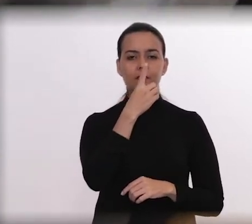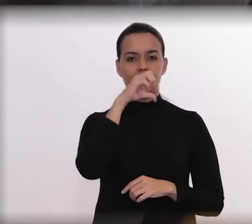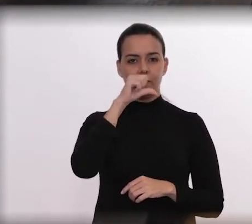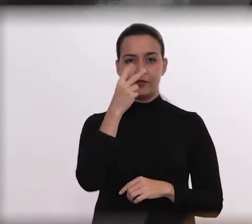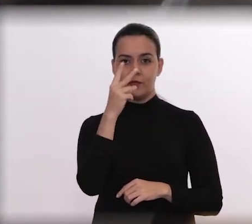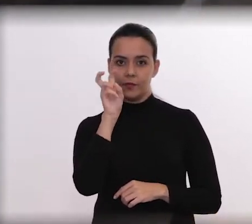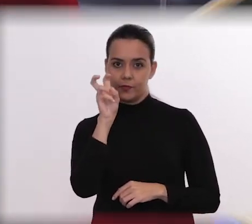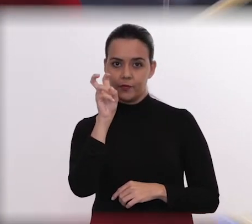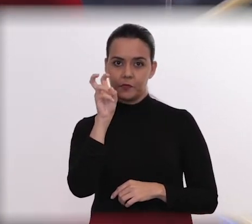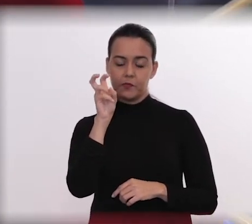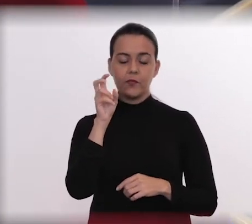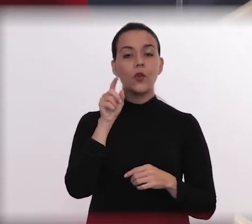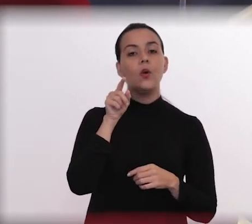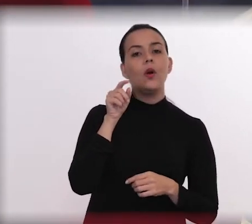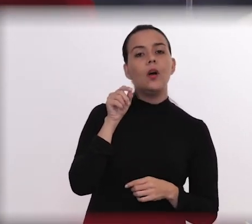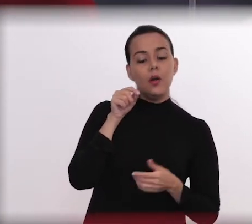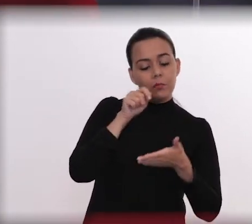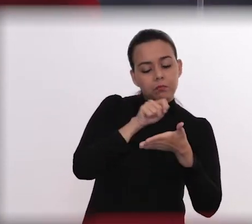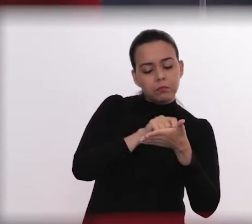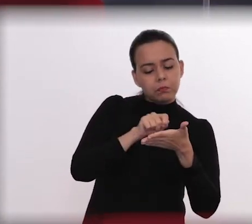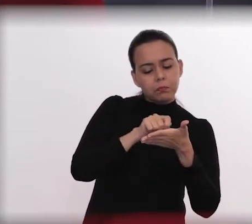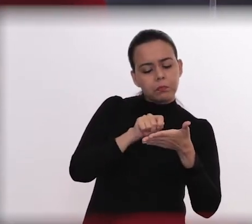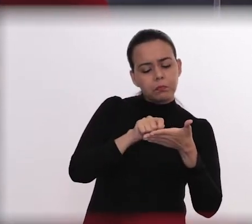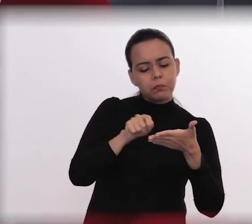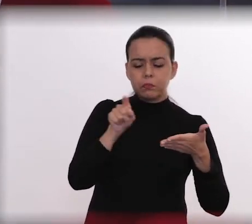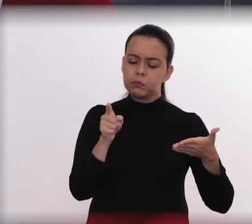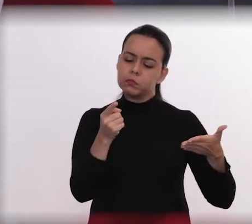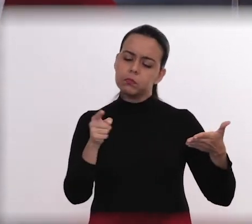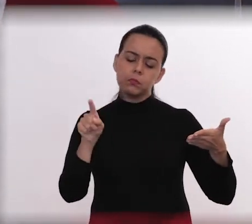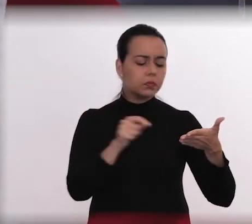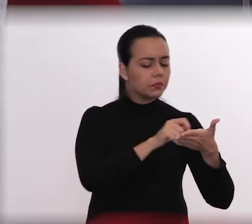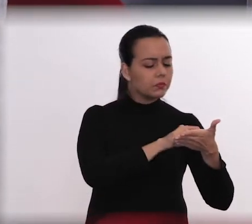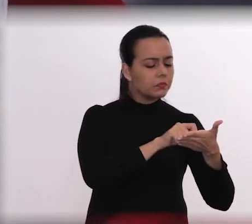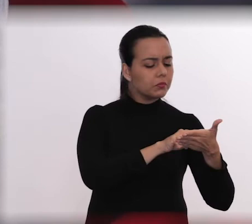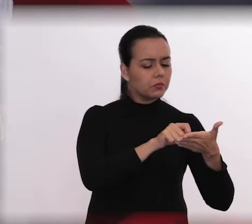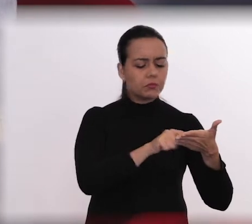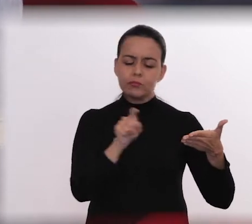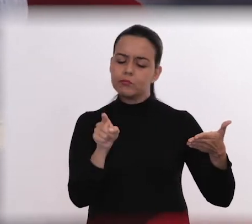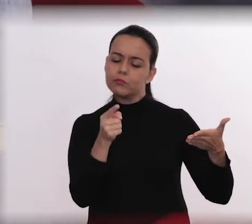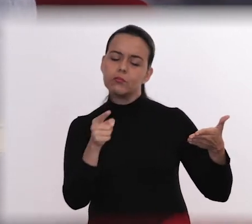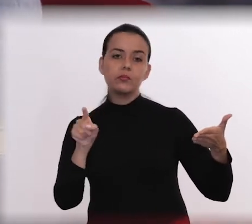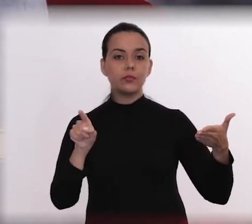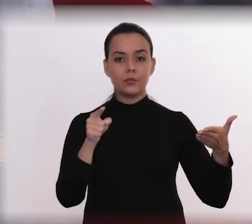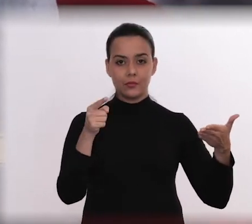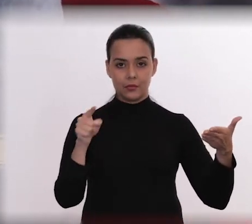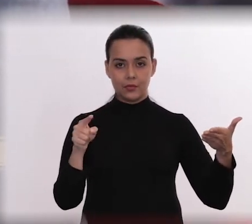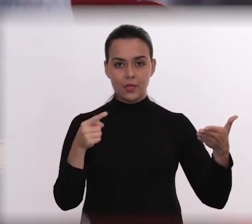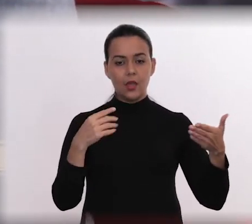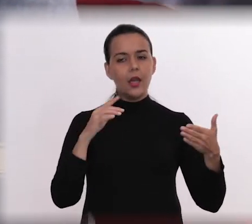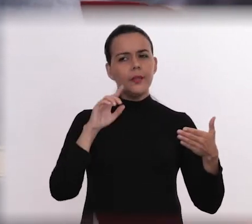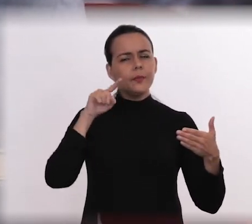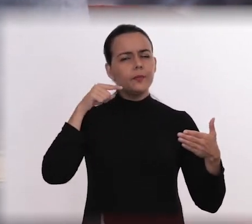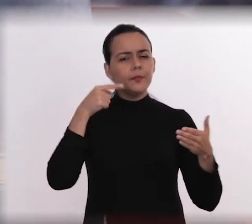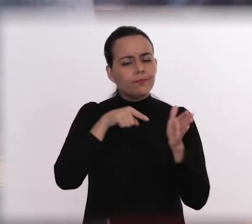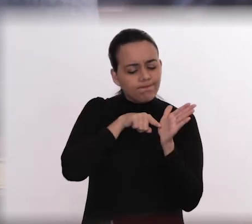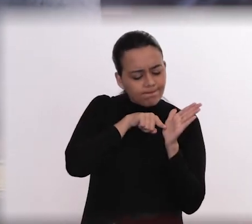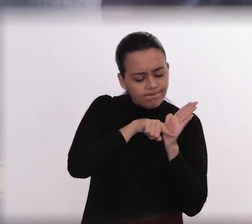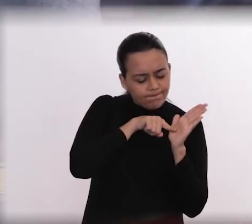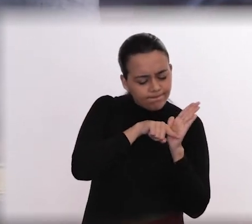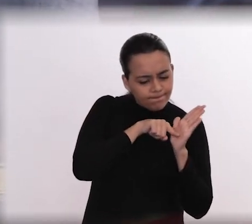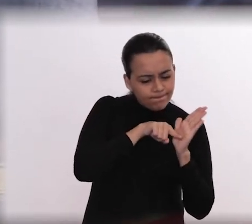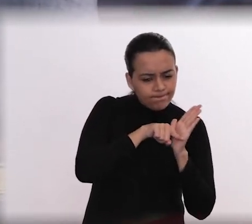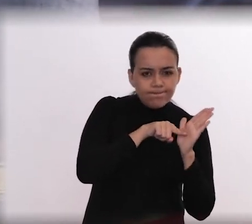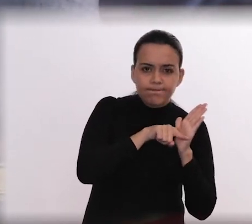da poesia e da música, ele vai se voltando cada vez mais para a pesquisa sobre